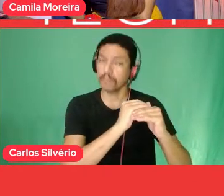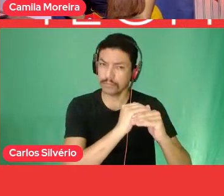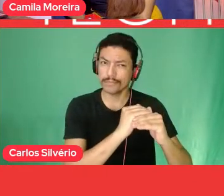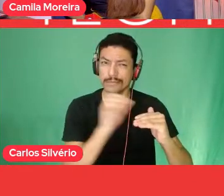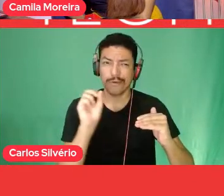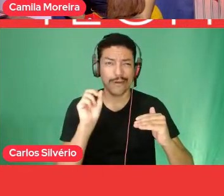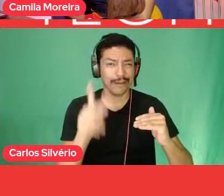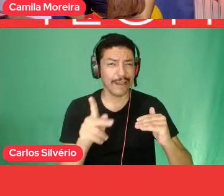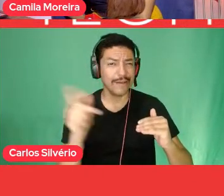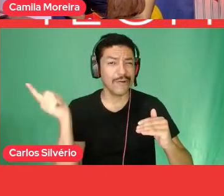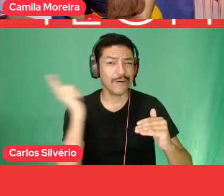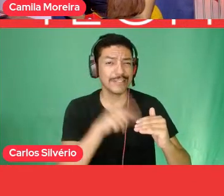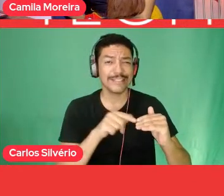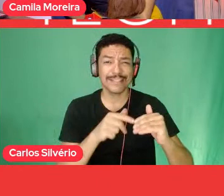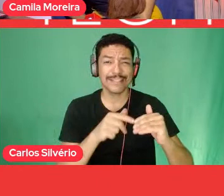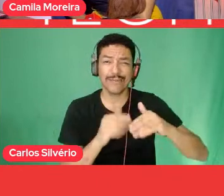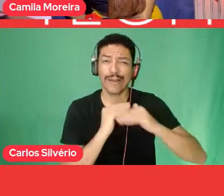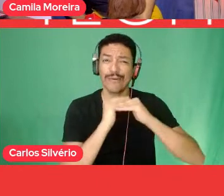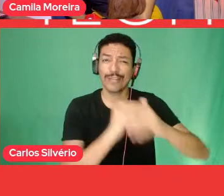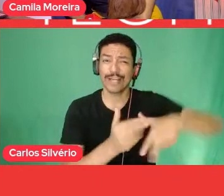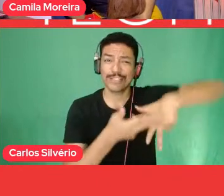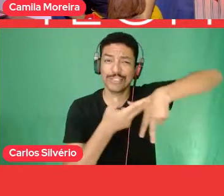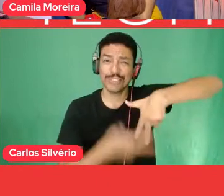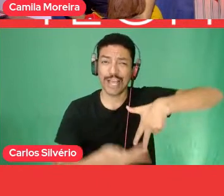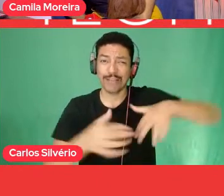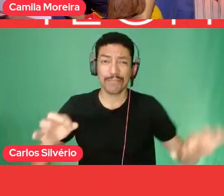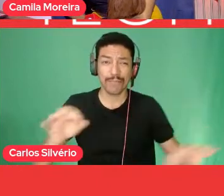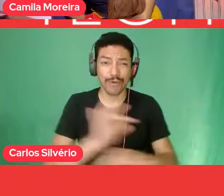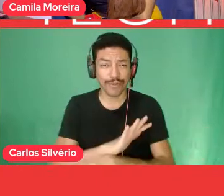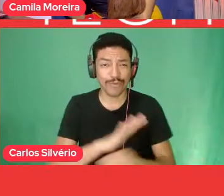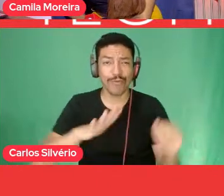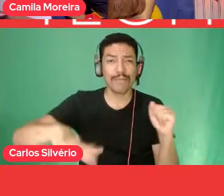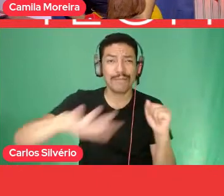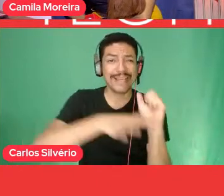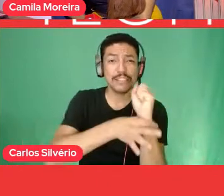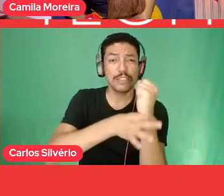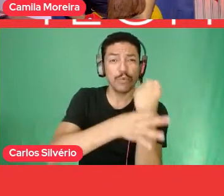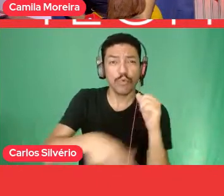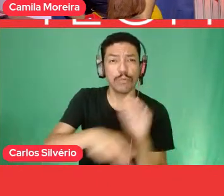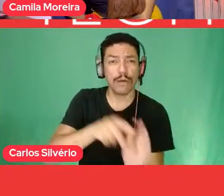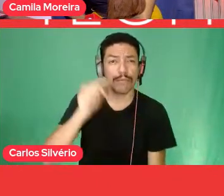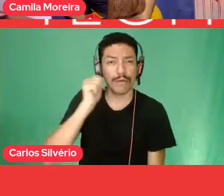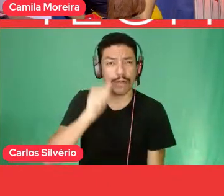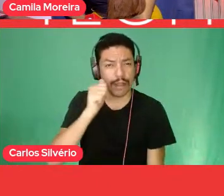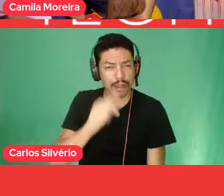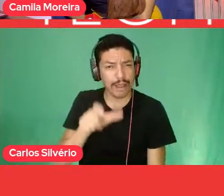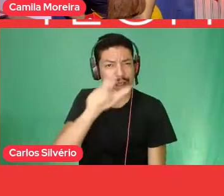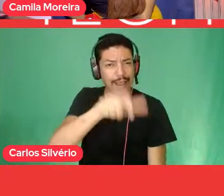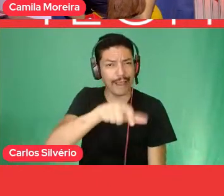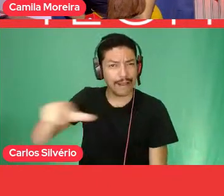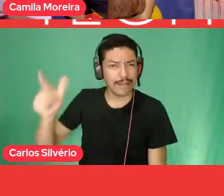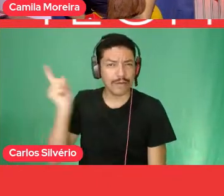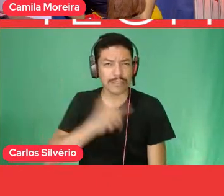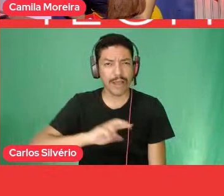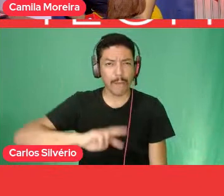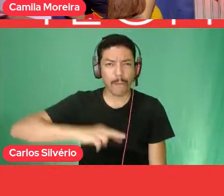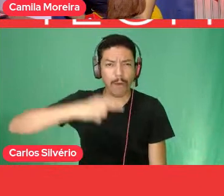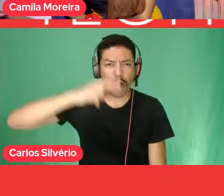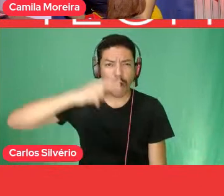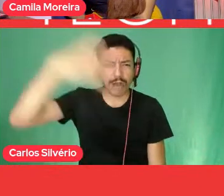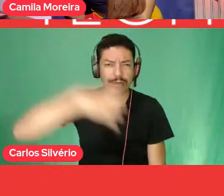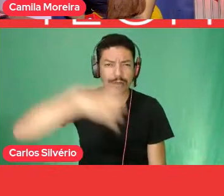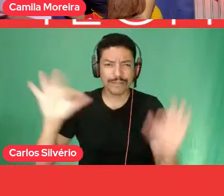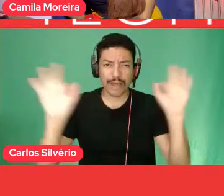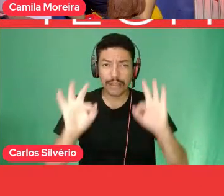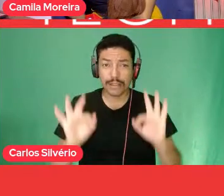já tenha chegado lá na jornada. Né? E seu ambiente é safe para as mulheres, elas estão alavancando suas carreiras e estão felizes, talvez você